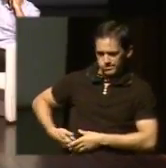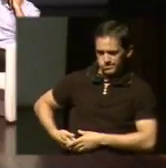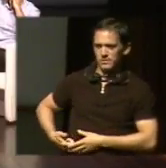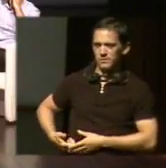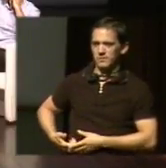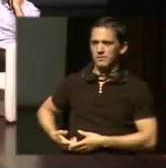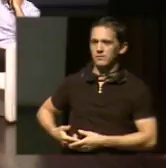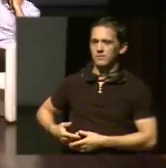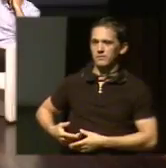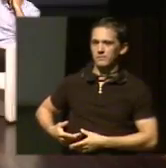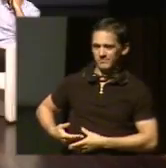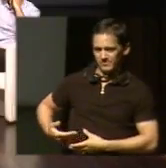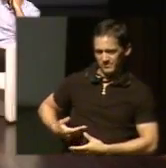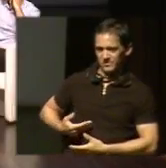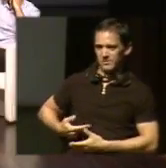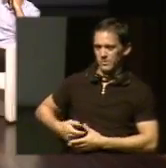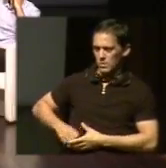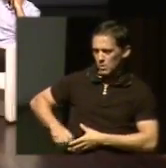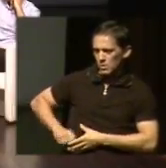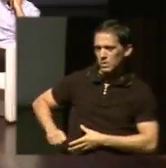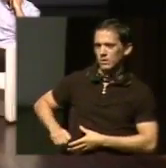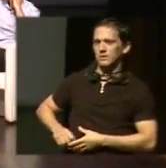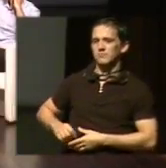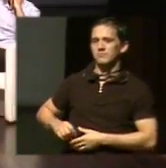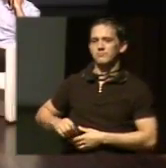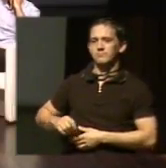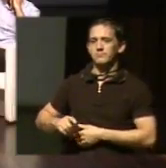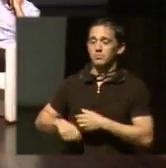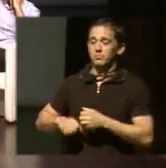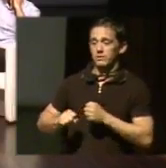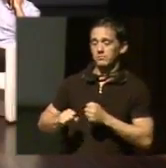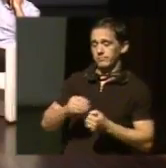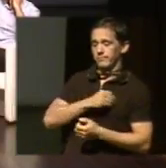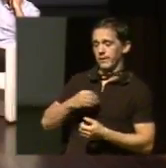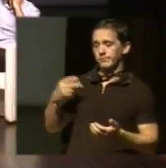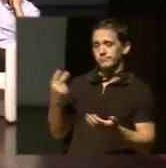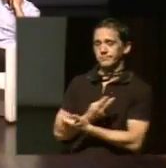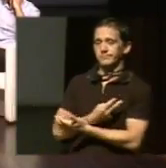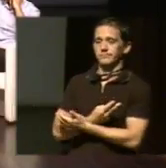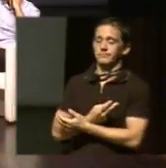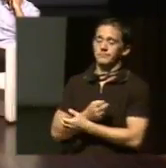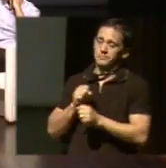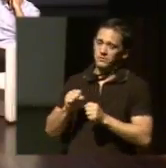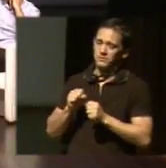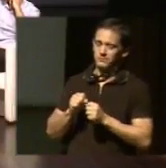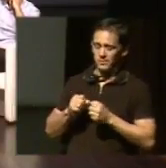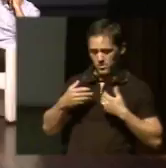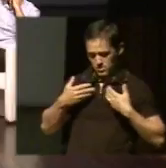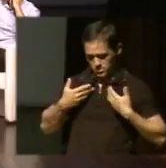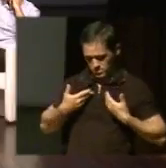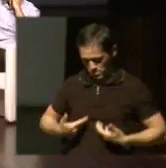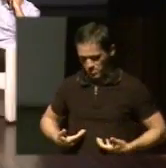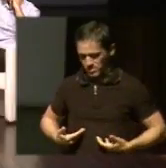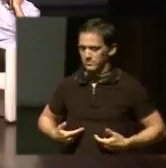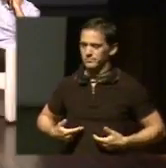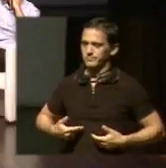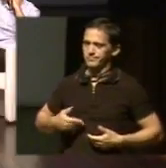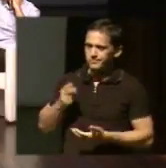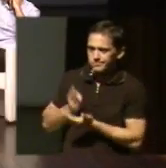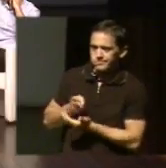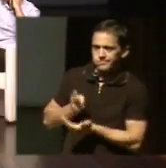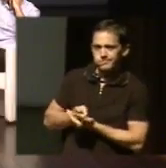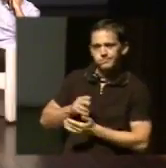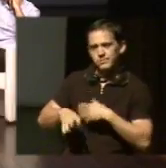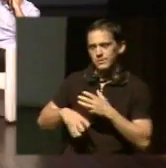ter acontecido um erro médico. E aí, não, a juventude realmente não é para sempre. E a publicidade, nesse caso, está muito